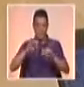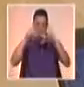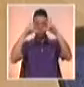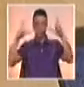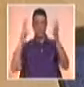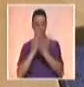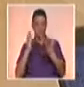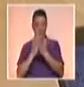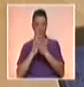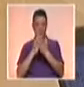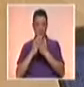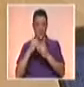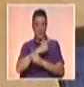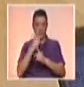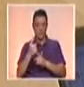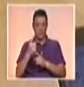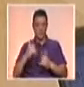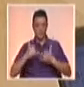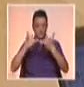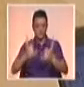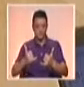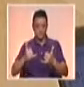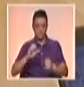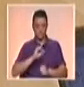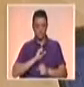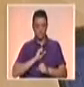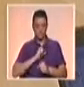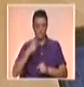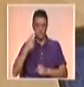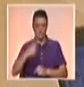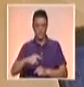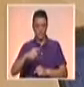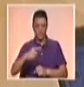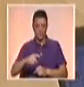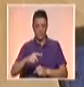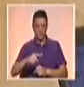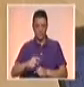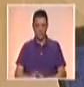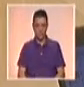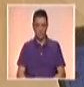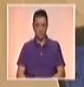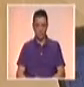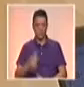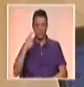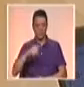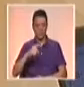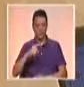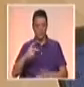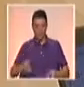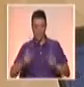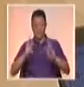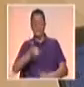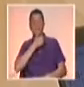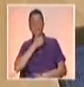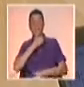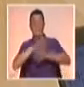pronto, surge pronto, sempre aquela... Aquele Aquele momento em que temos que escolher ou decidir o que é que vamos